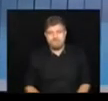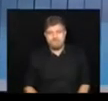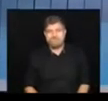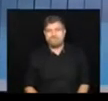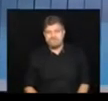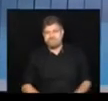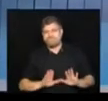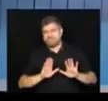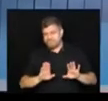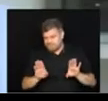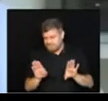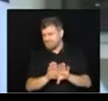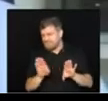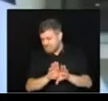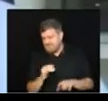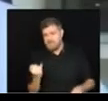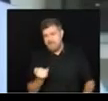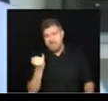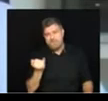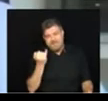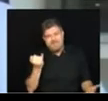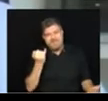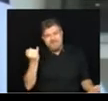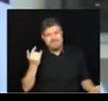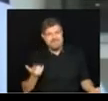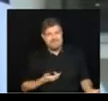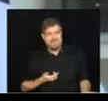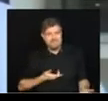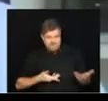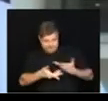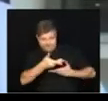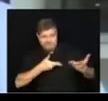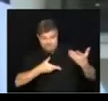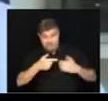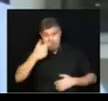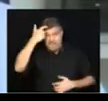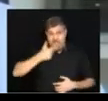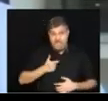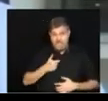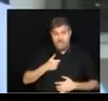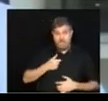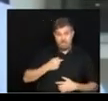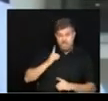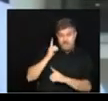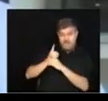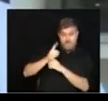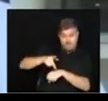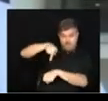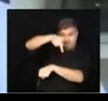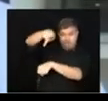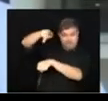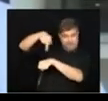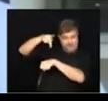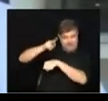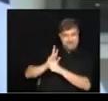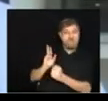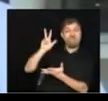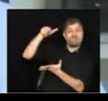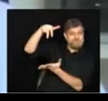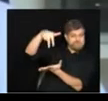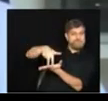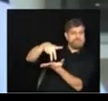Essa é uma outra questão importante, Gabriel. Vou até participar de um encontro internacional que vai